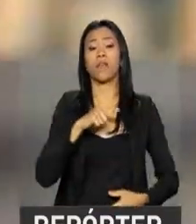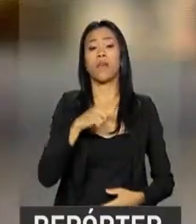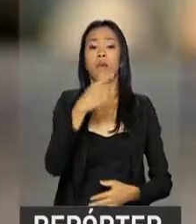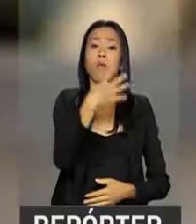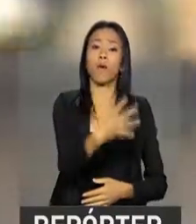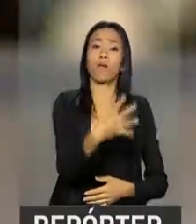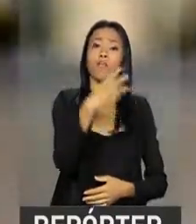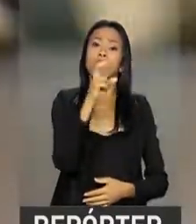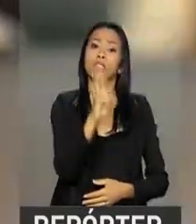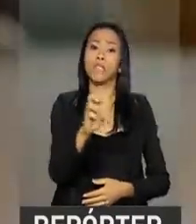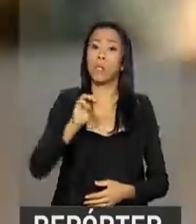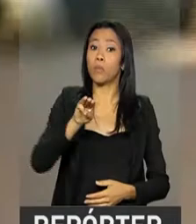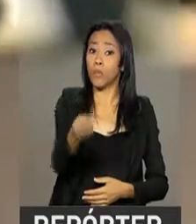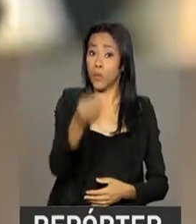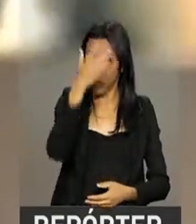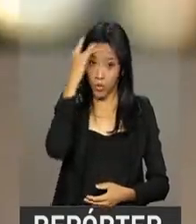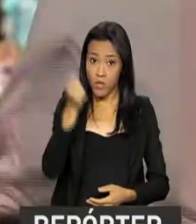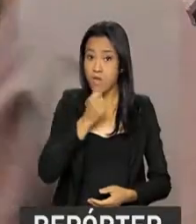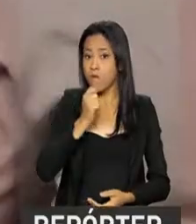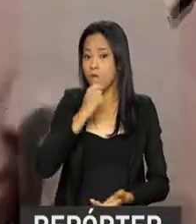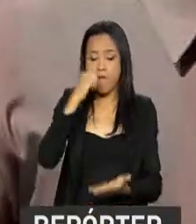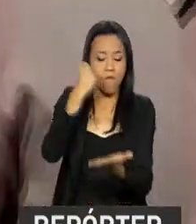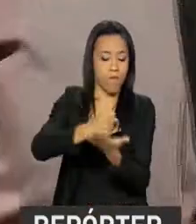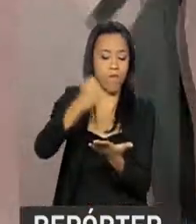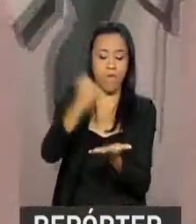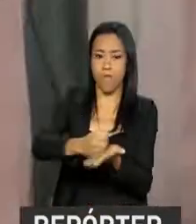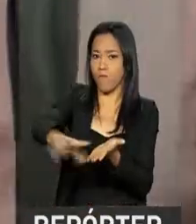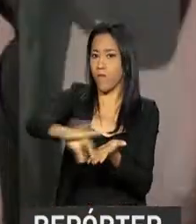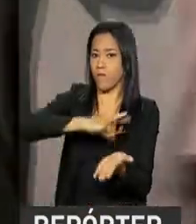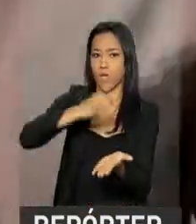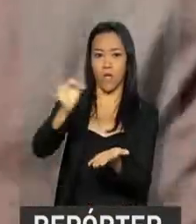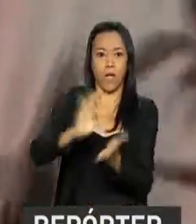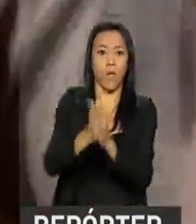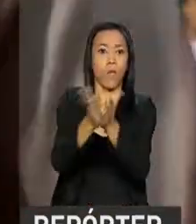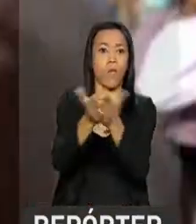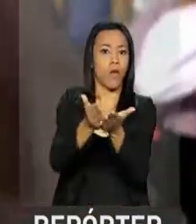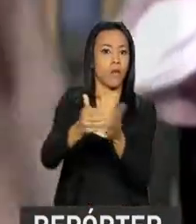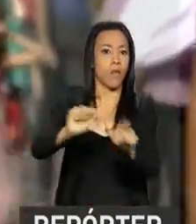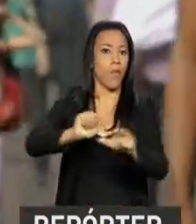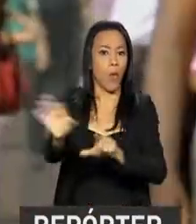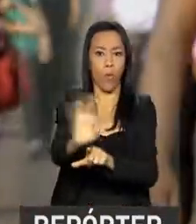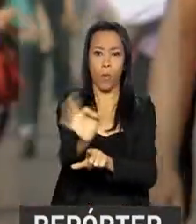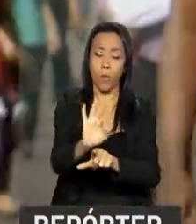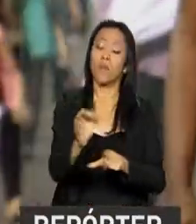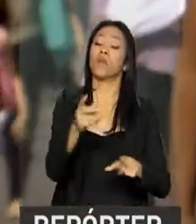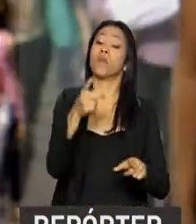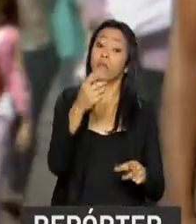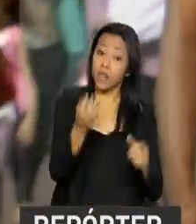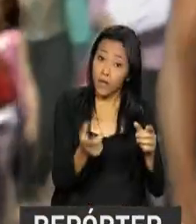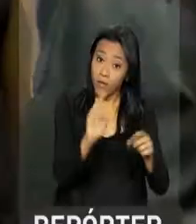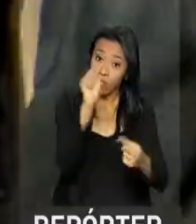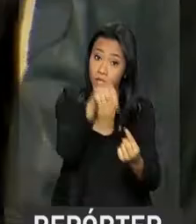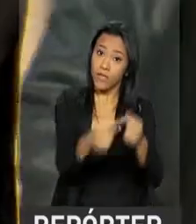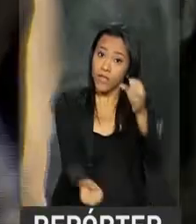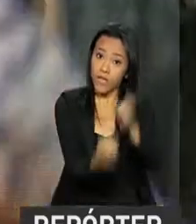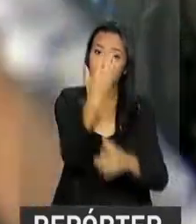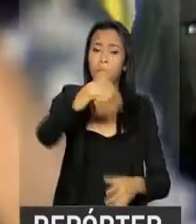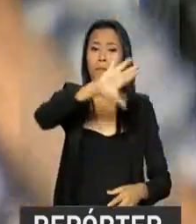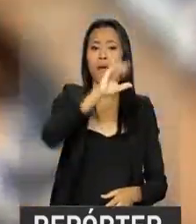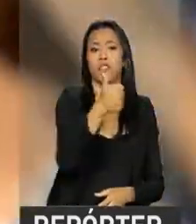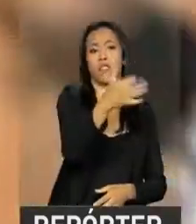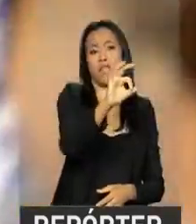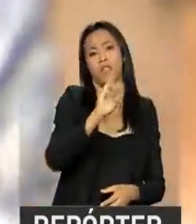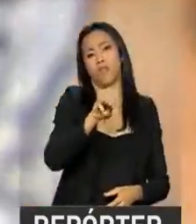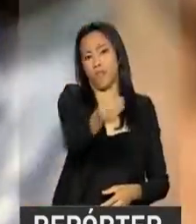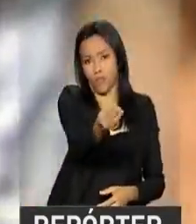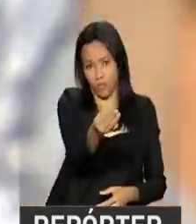de trabalhadores sem carteira assinada e quer, com a nova legislação, criar mais de 10 milhões de empregos formais, algo que pode